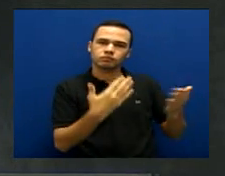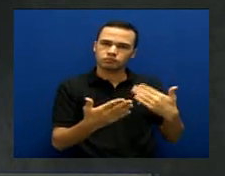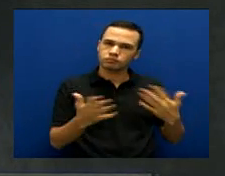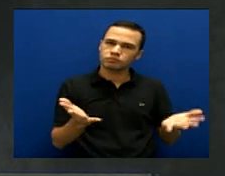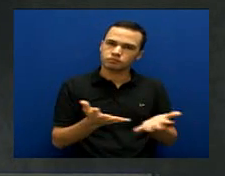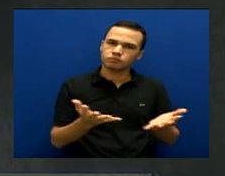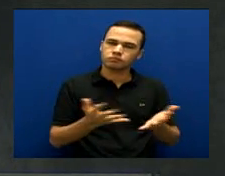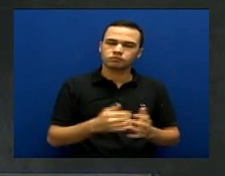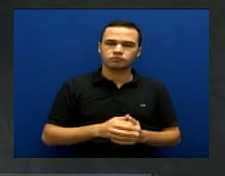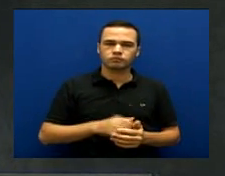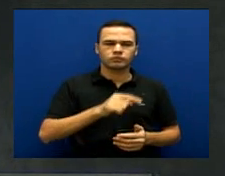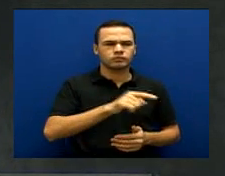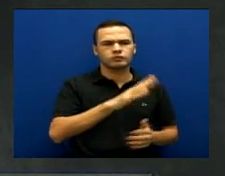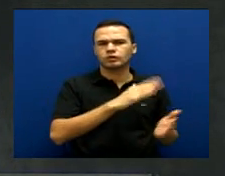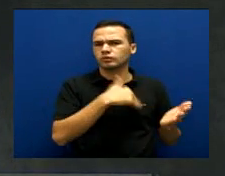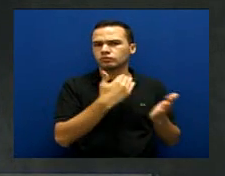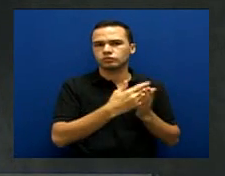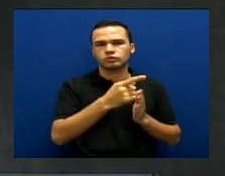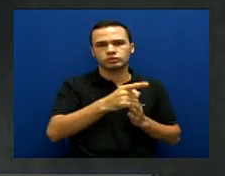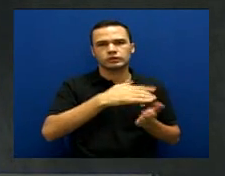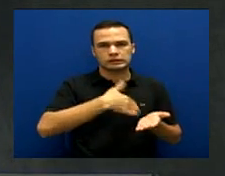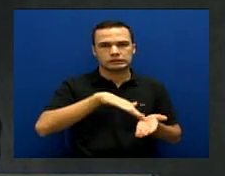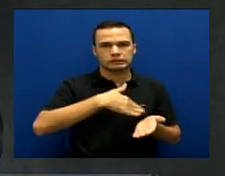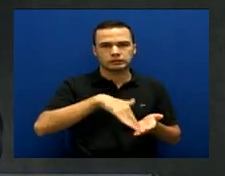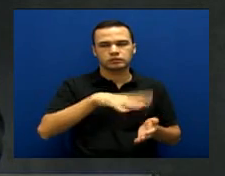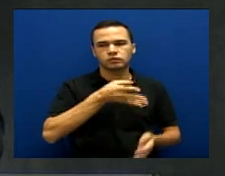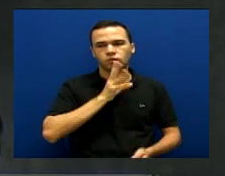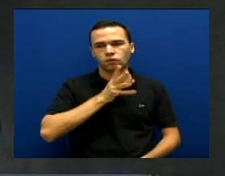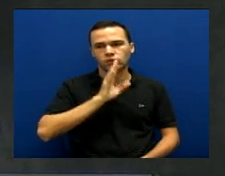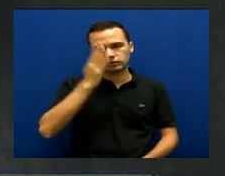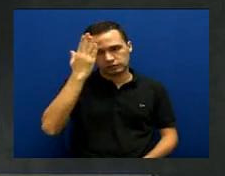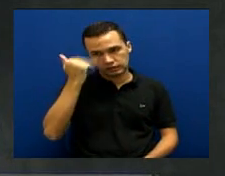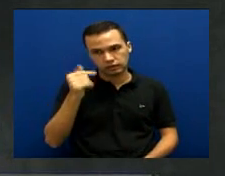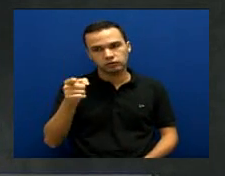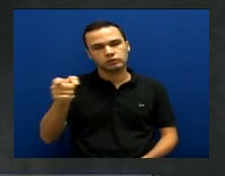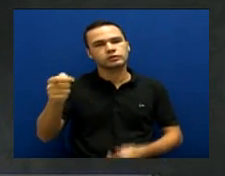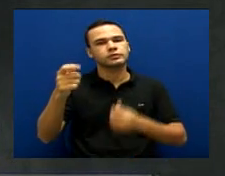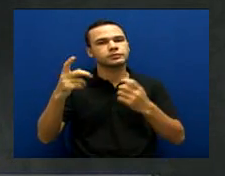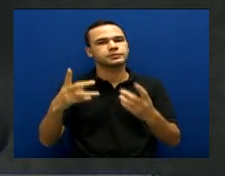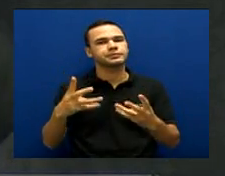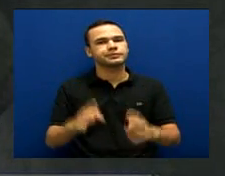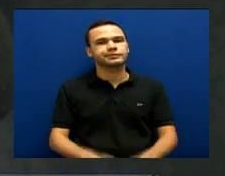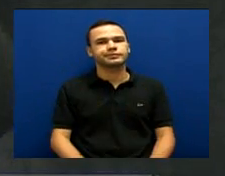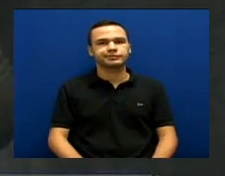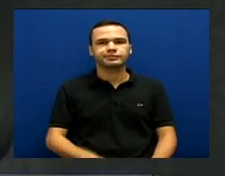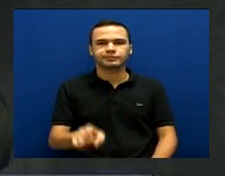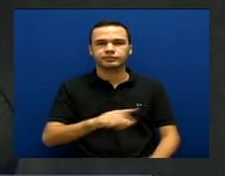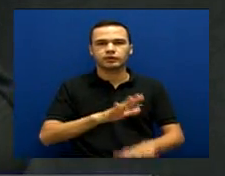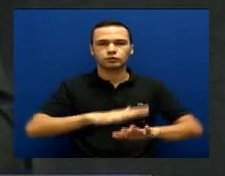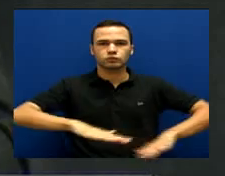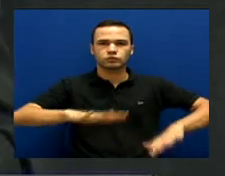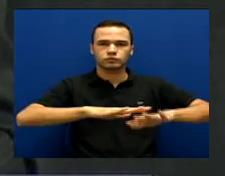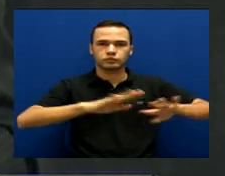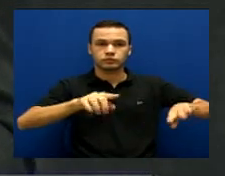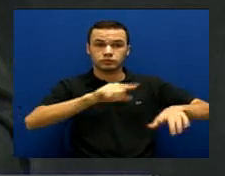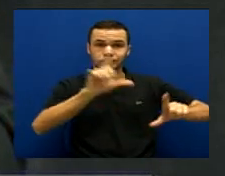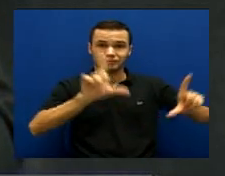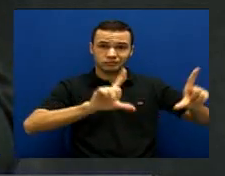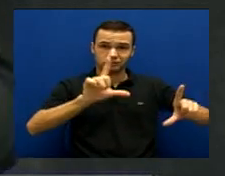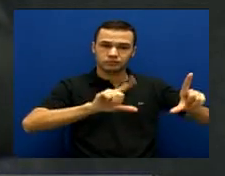essa questão a maioria dos secretários hoje estão cientes do que o senhor está relatando todas as pessoas que estão em casa hoje